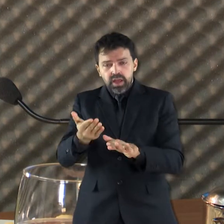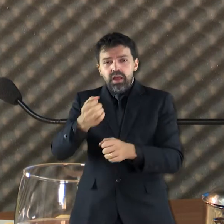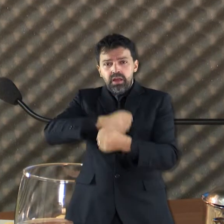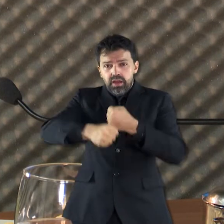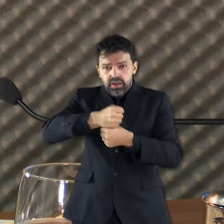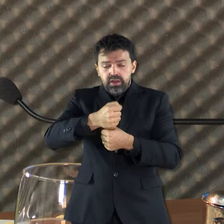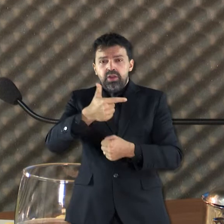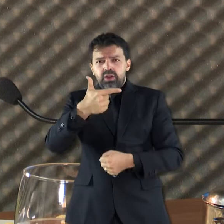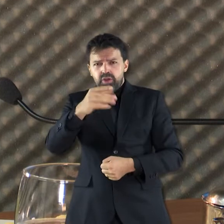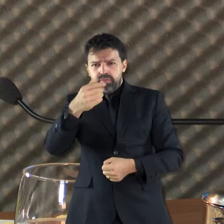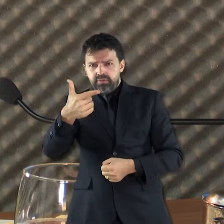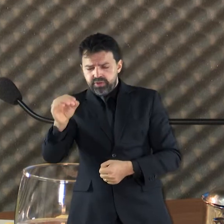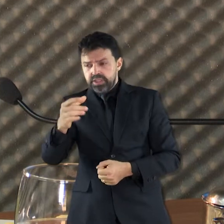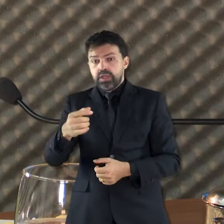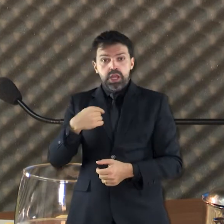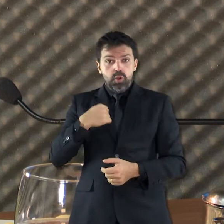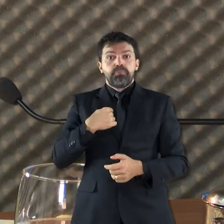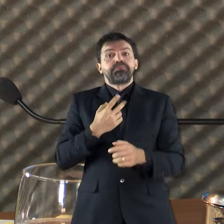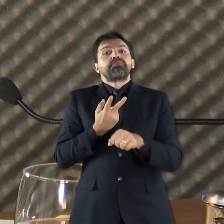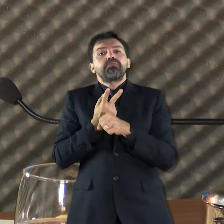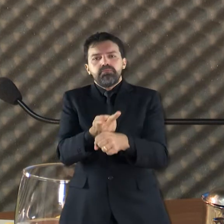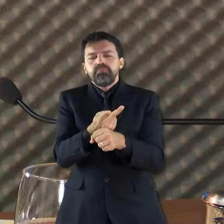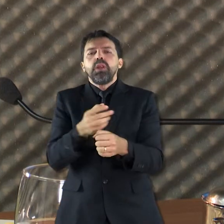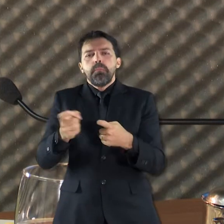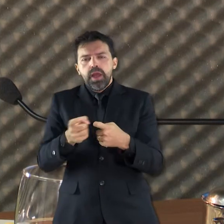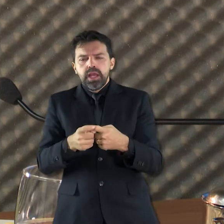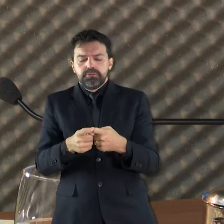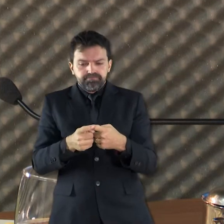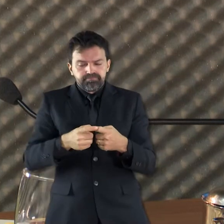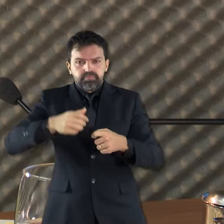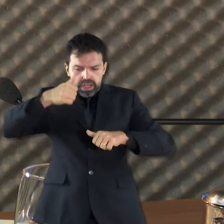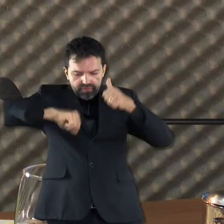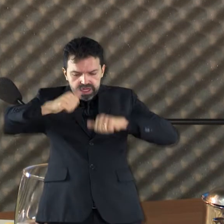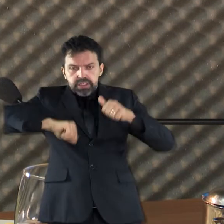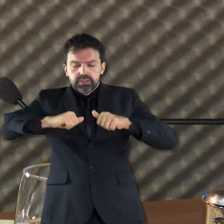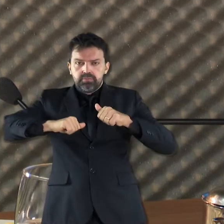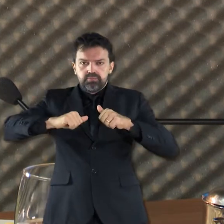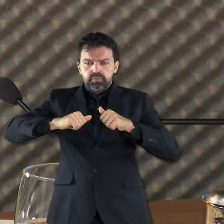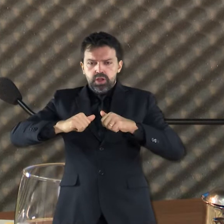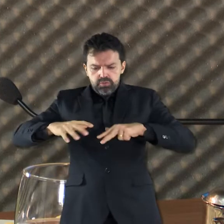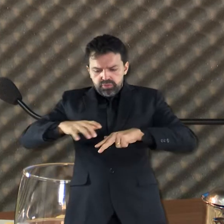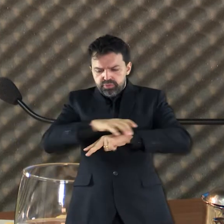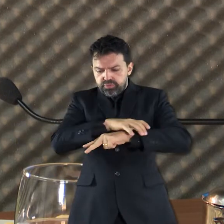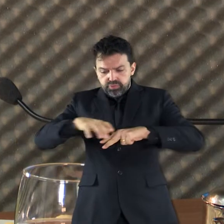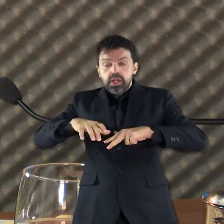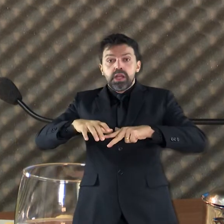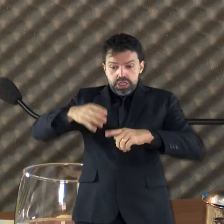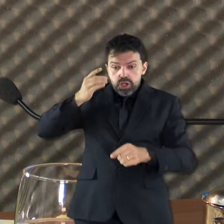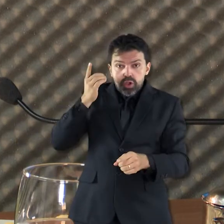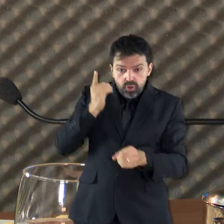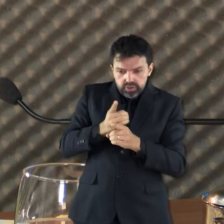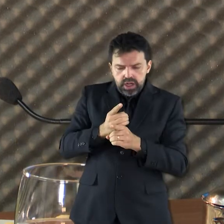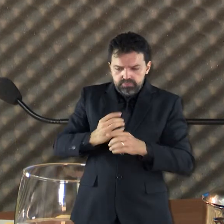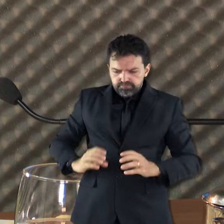fiquei muito chocado com aquilo, fui fazer um check-up, né? Aí no check-up eu descobri um tumor cancerígeno. Aí eu fui me